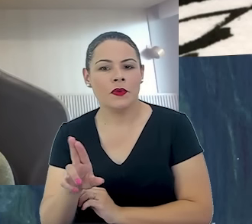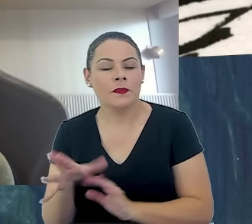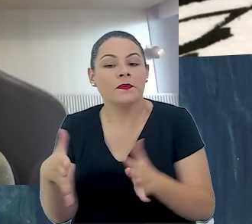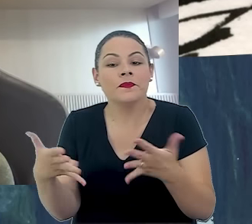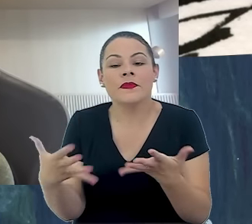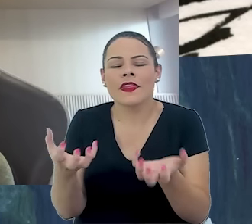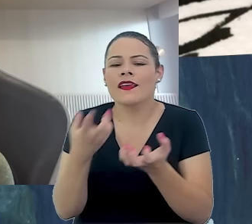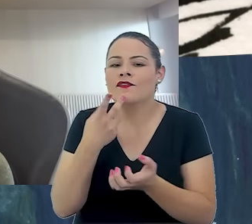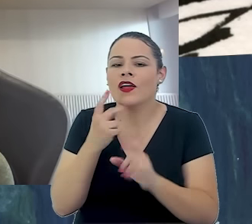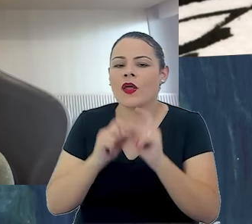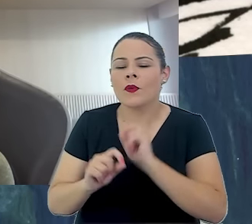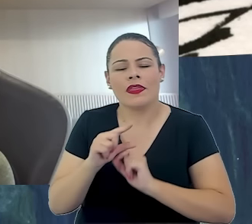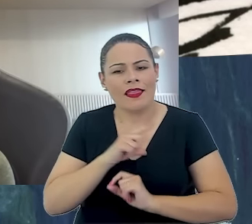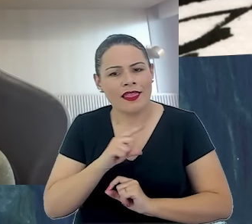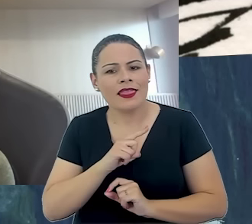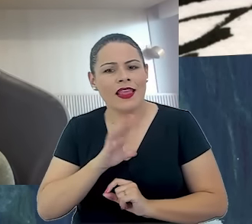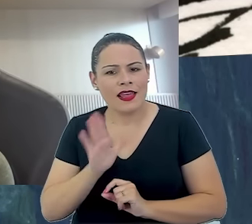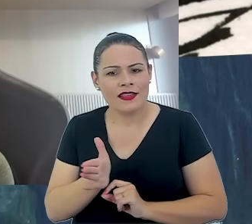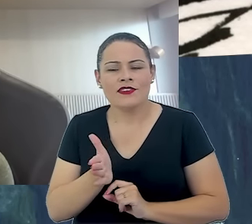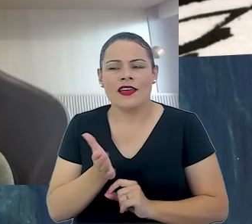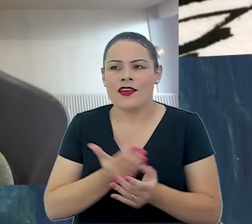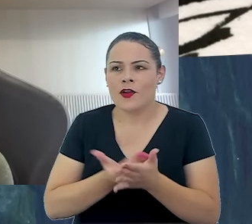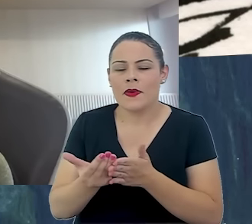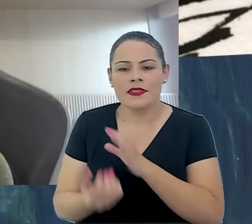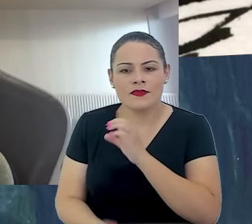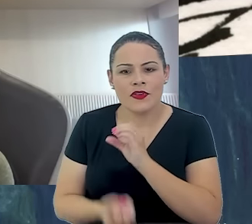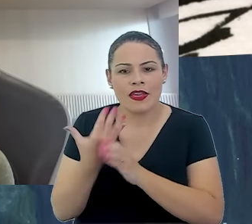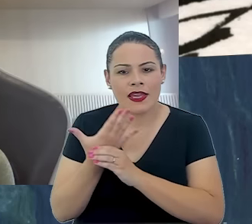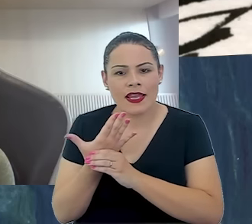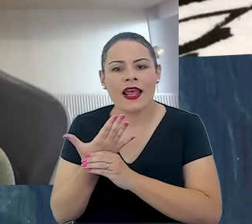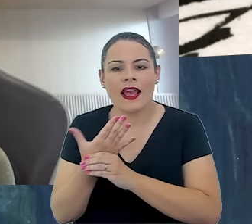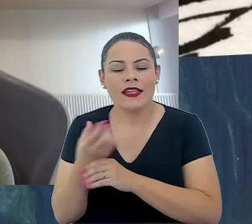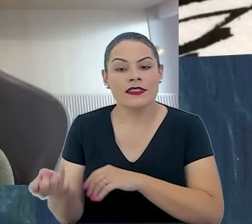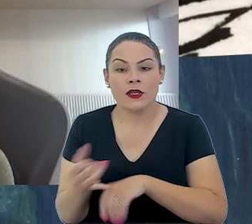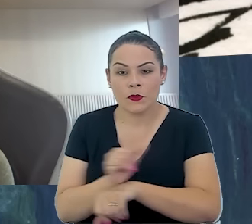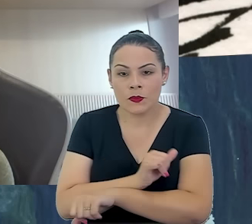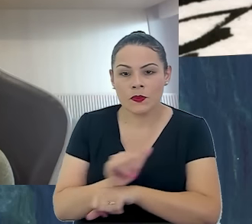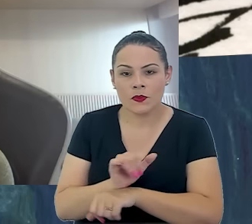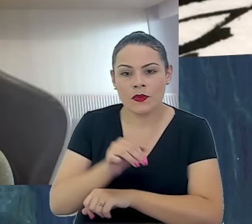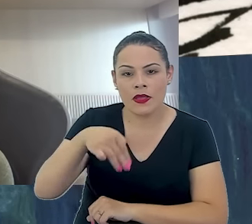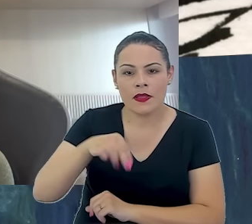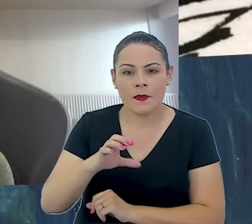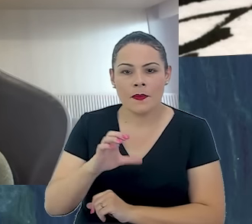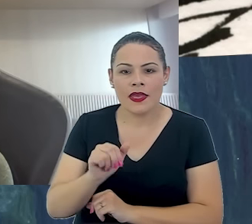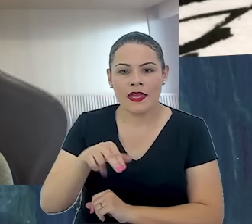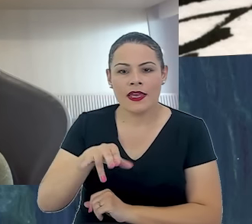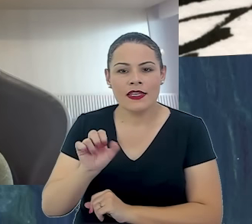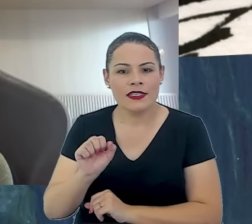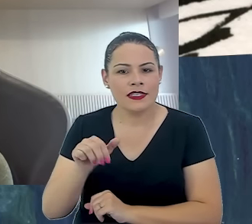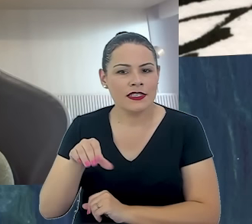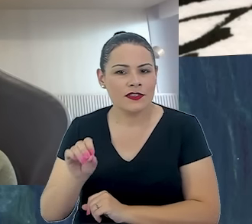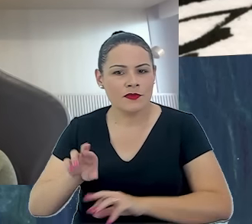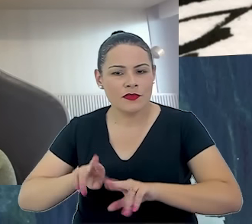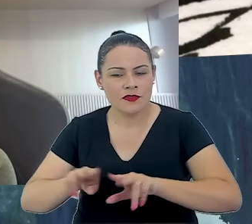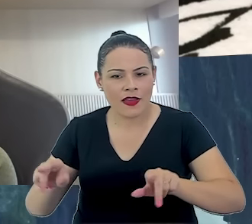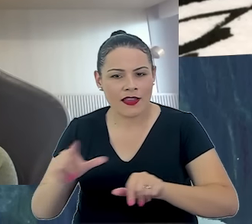quer dizer e eh Há essa já já estão sendo criados né Essa esses mecanismos eh anaelisa